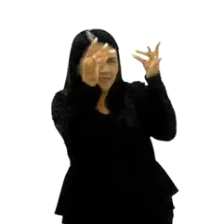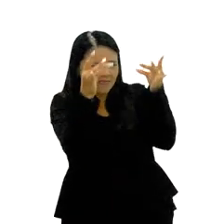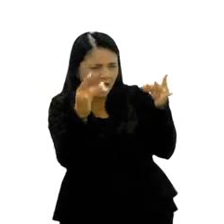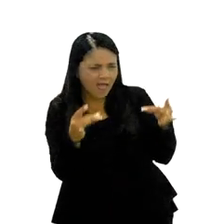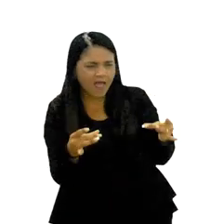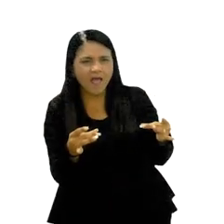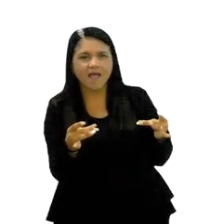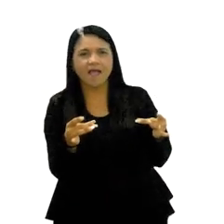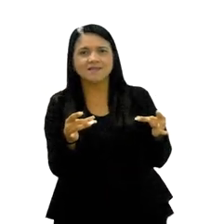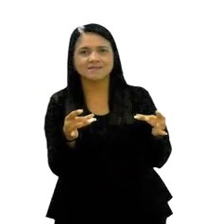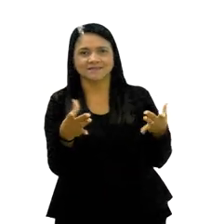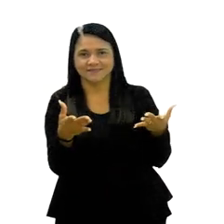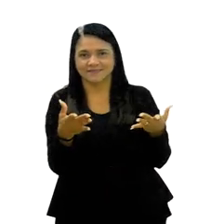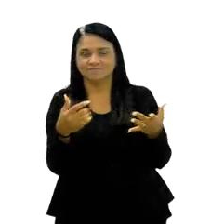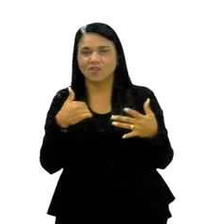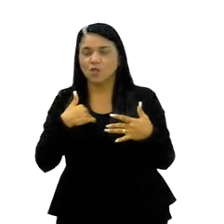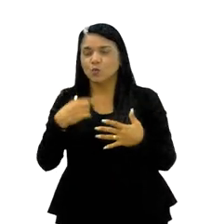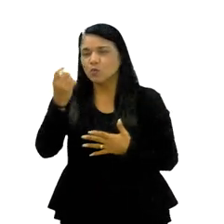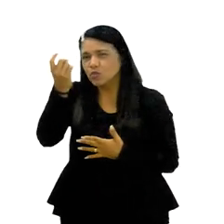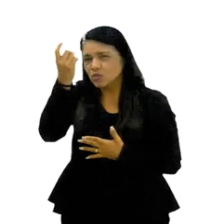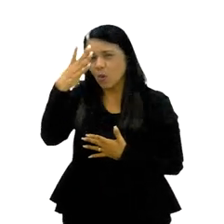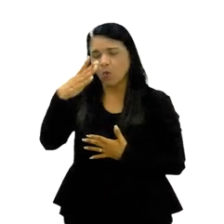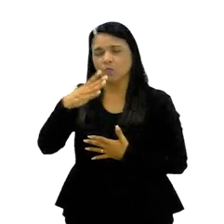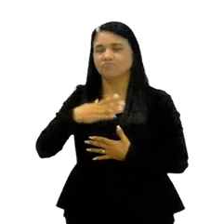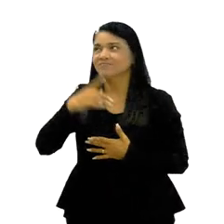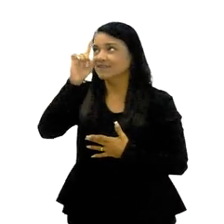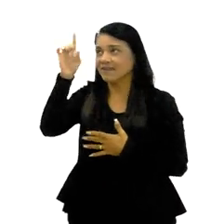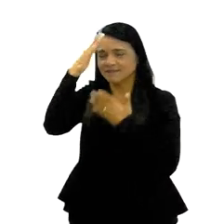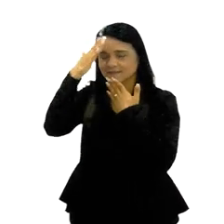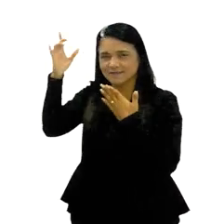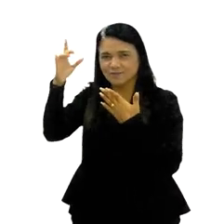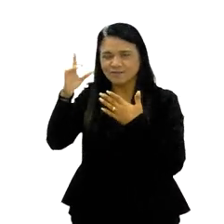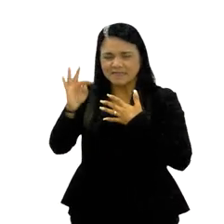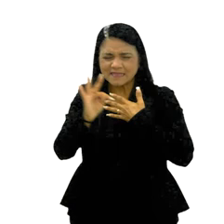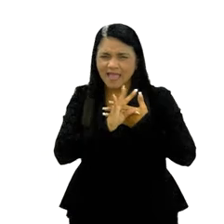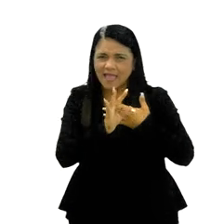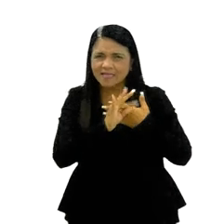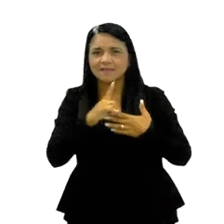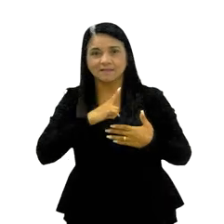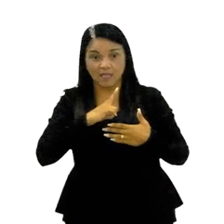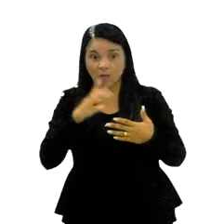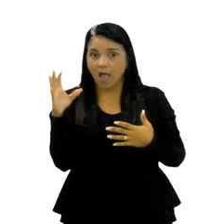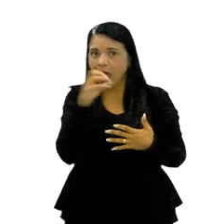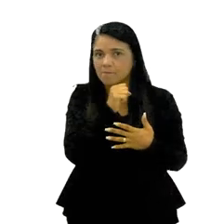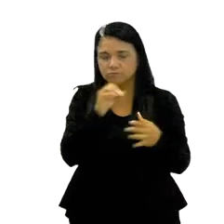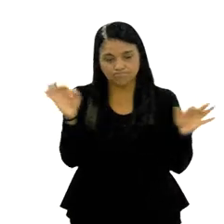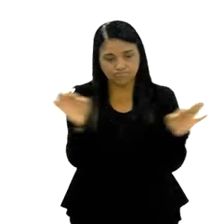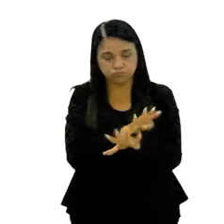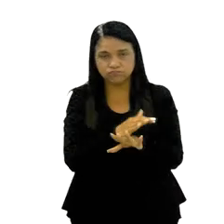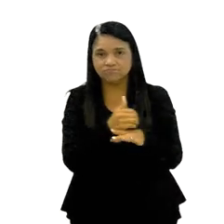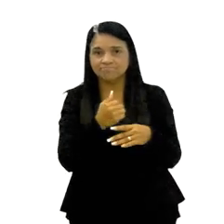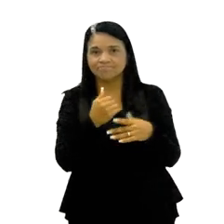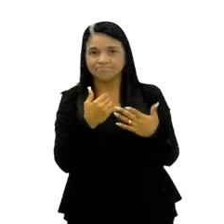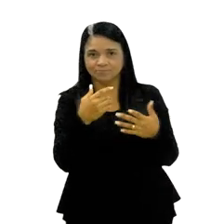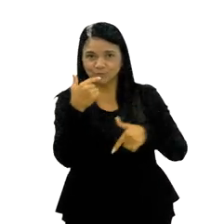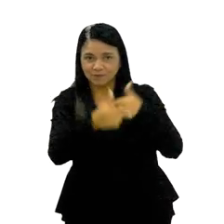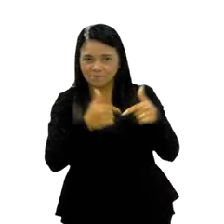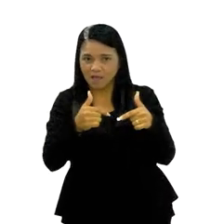vê um detalhe, você vê um acabamento. E eu tenho um dom, graças a Deus, eu tenho uma técnica assim apurada em fazer as coisas muito